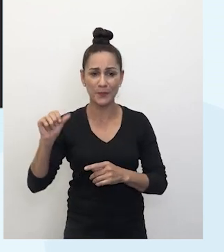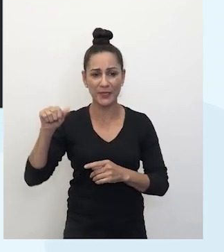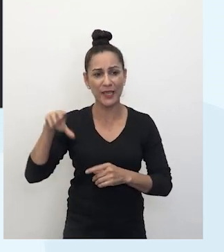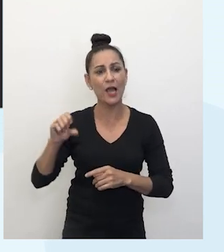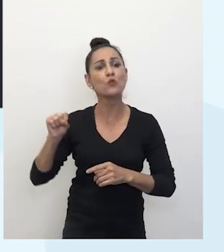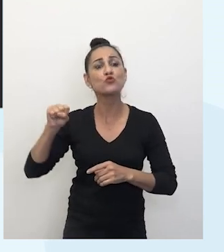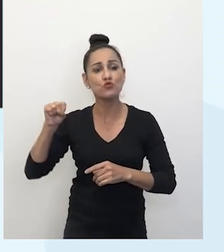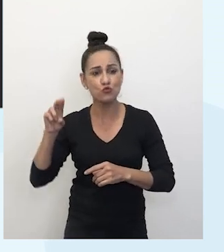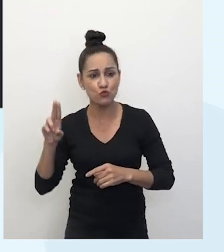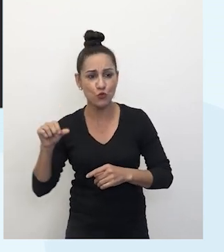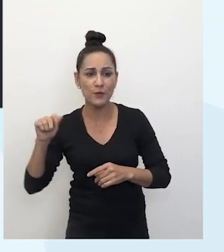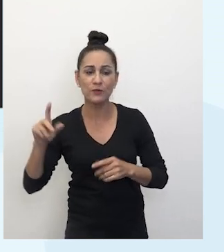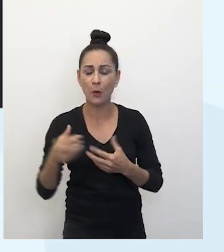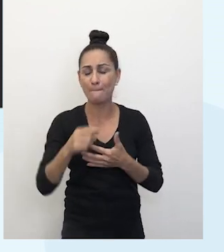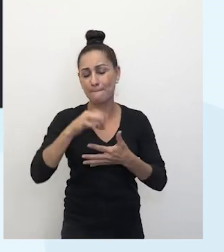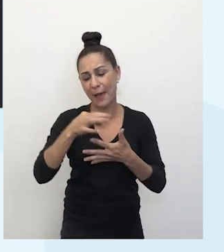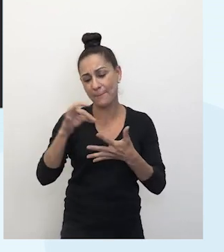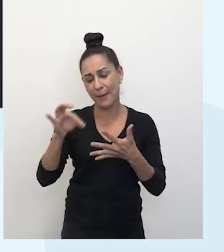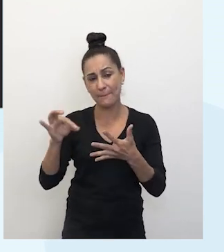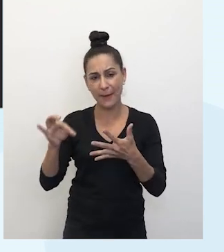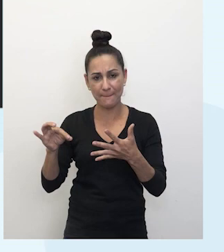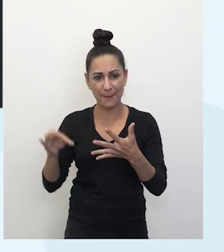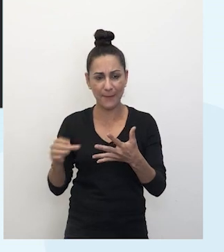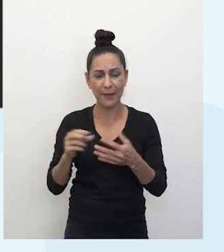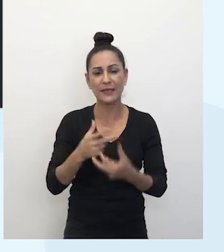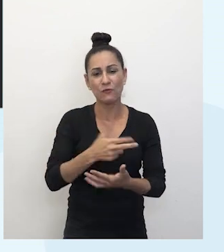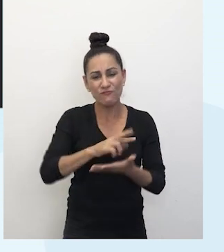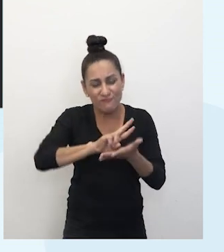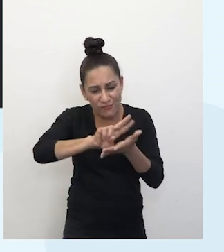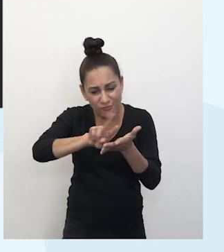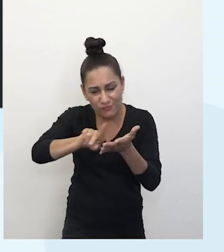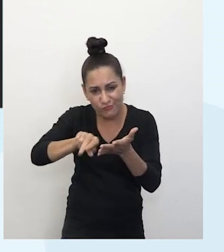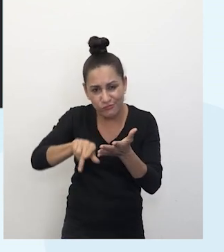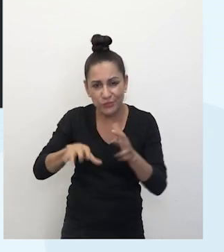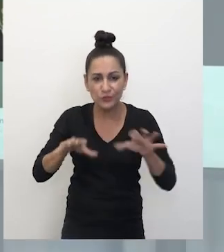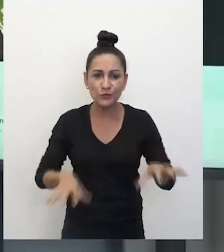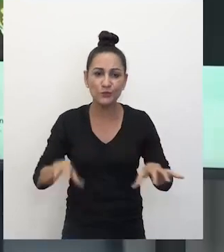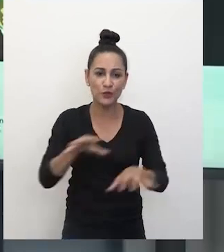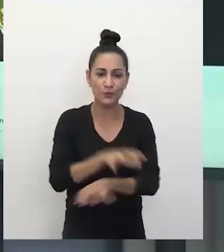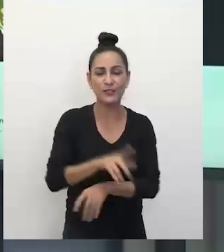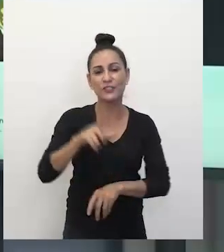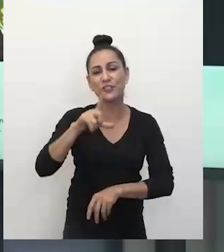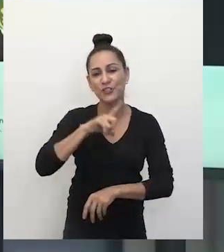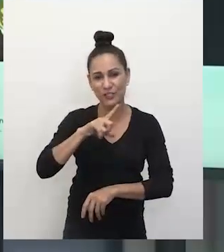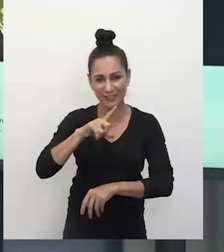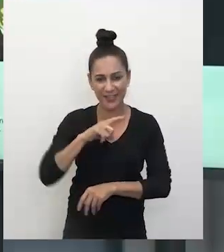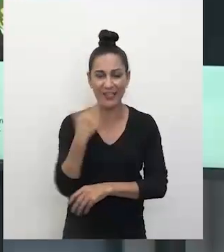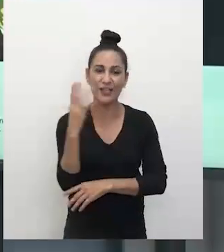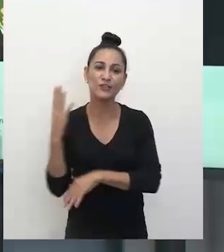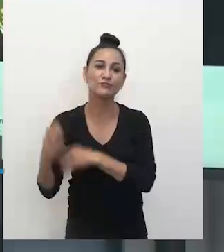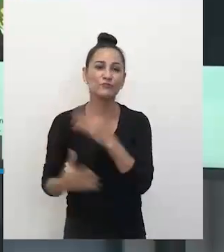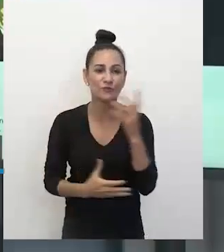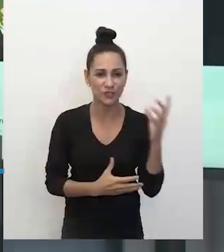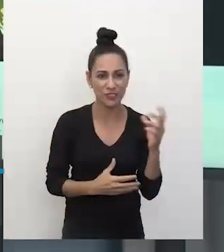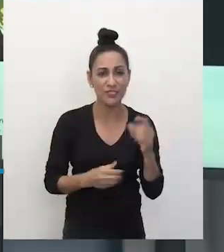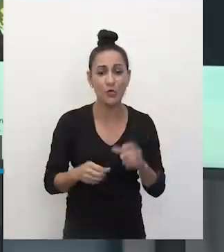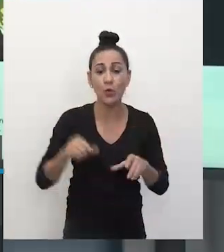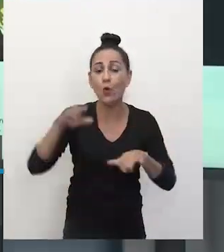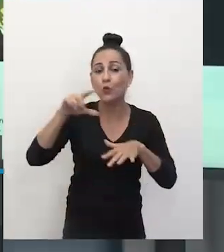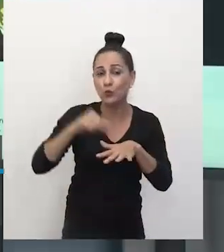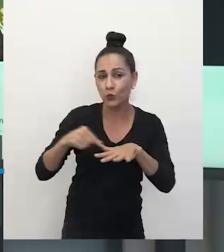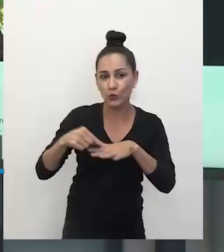Então olha a quantidade né de biomas aí de vegetação que nós temos no continente americano